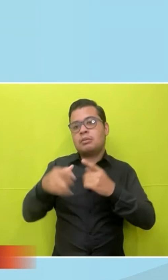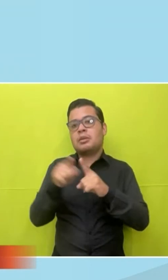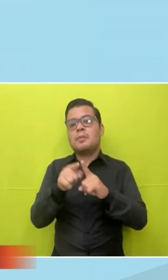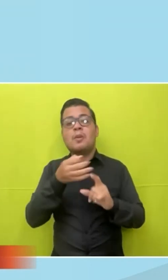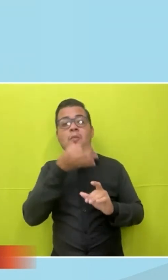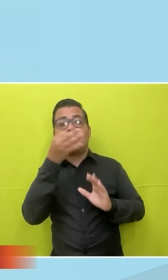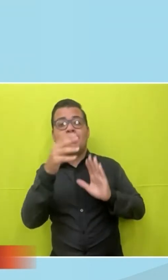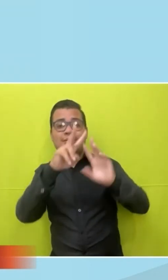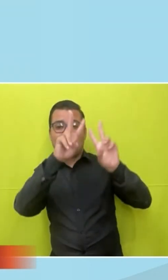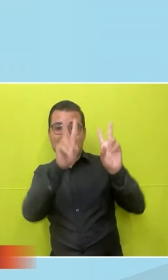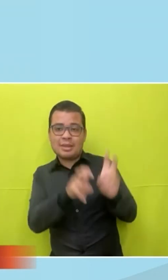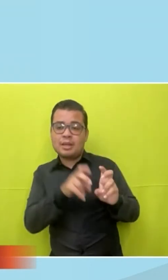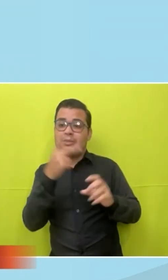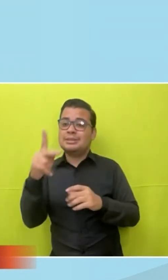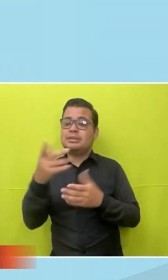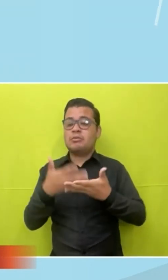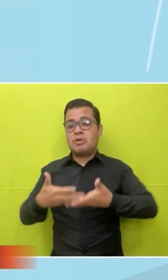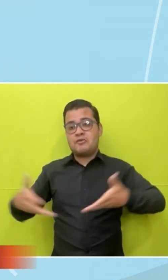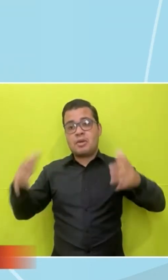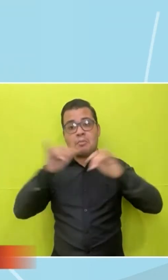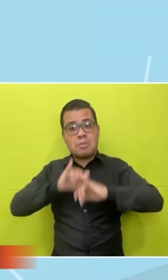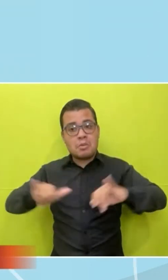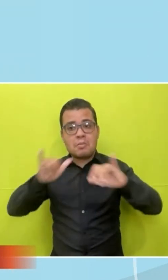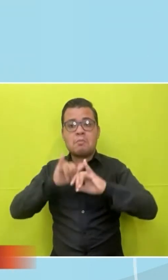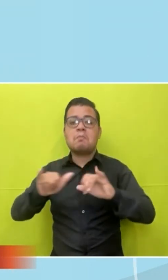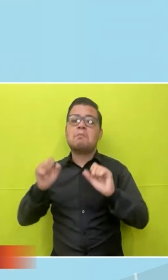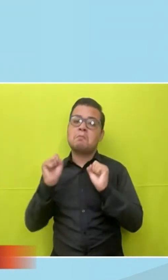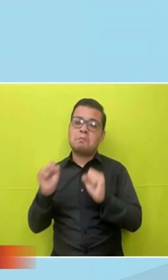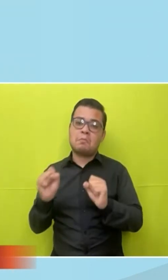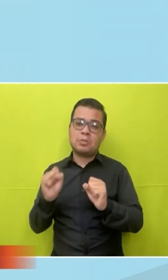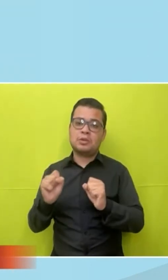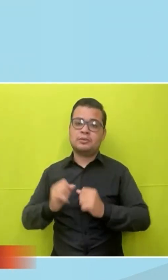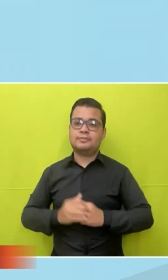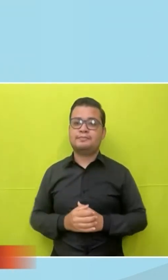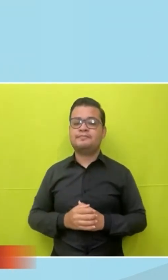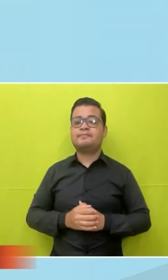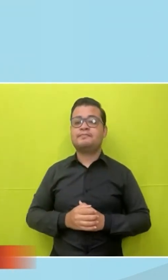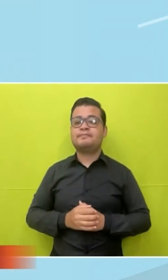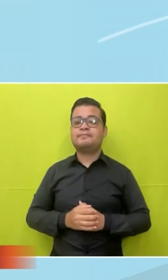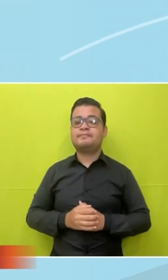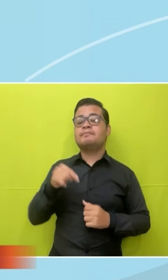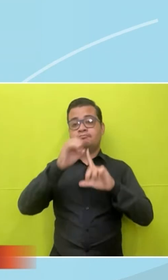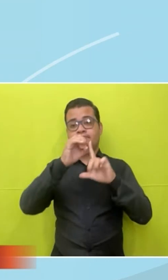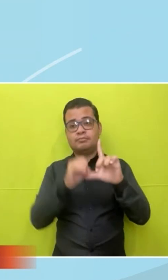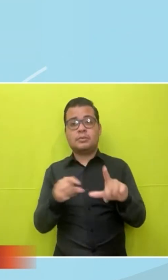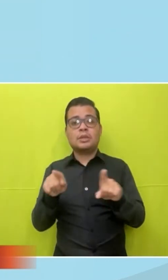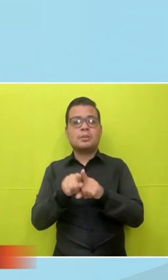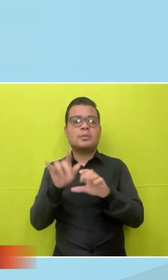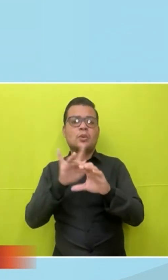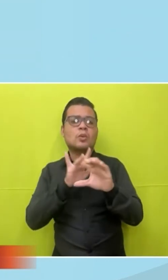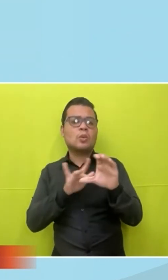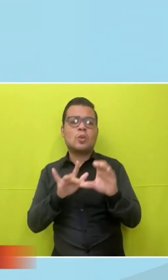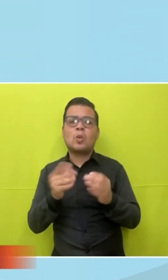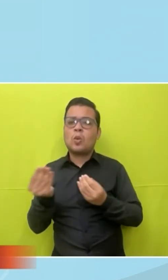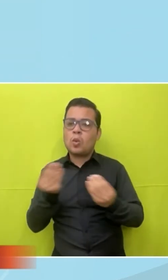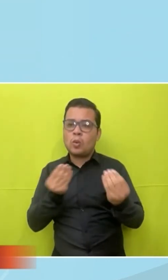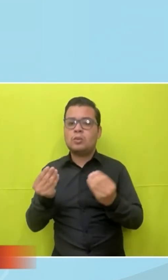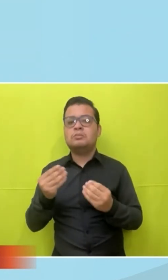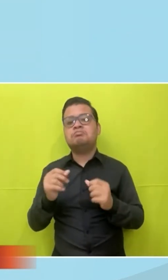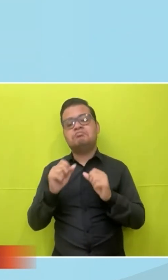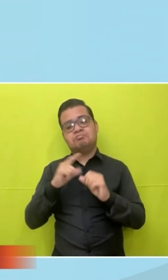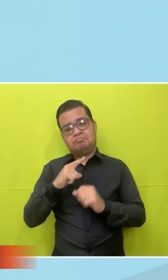ou divulgando o seu evento. Você pode fazer essa interação com a TV UFG e com Conexões a partir de vários